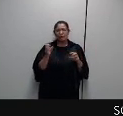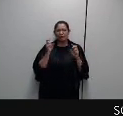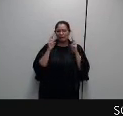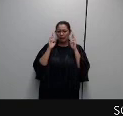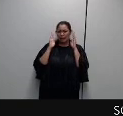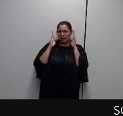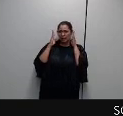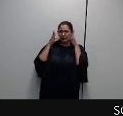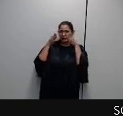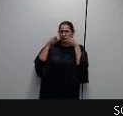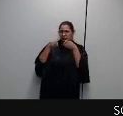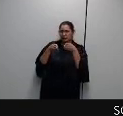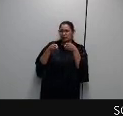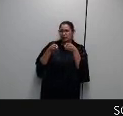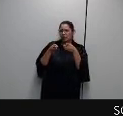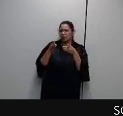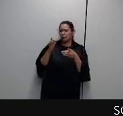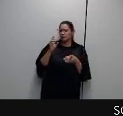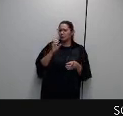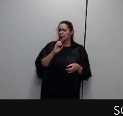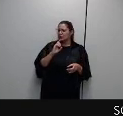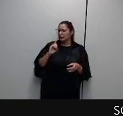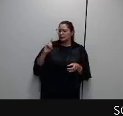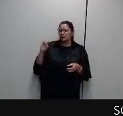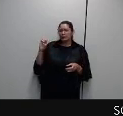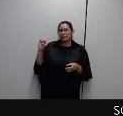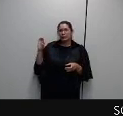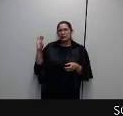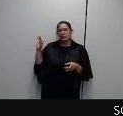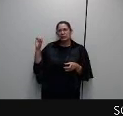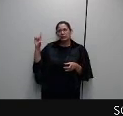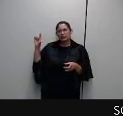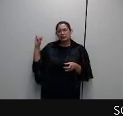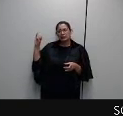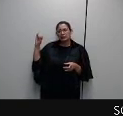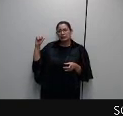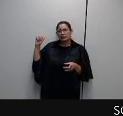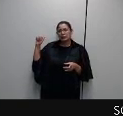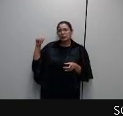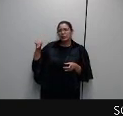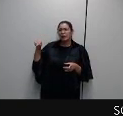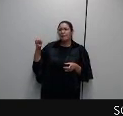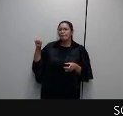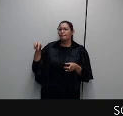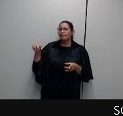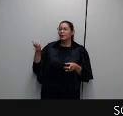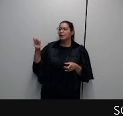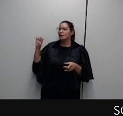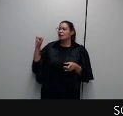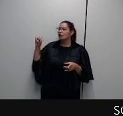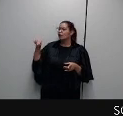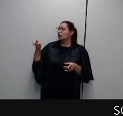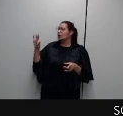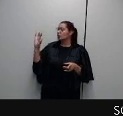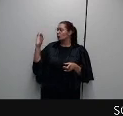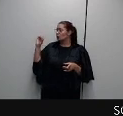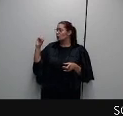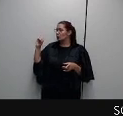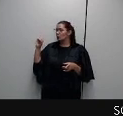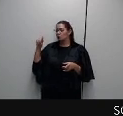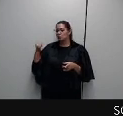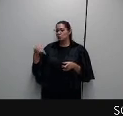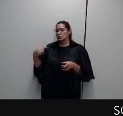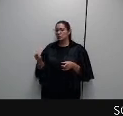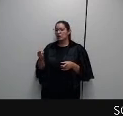delineamento parte o contido no acórdão não sei se vossa excelência já localizou